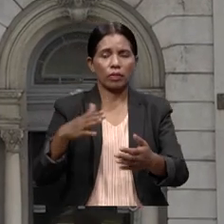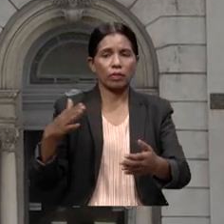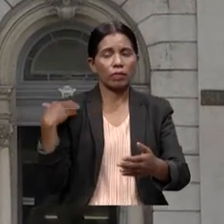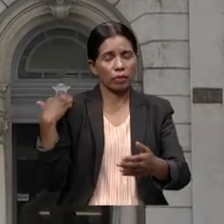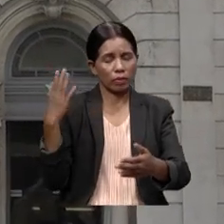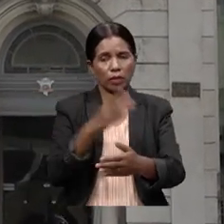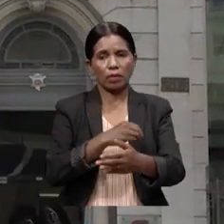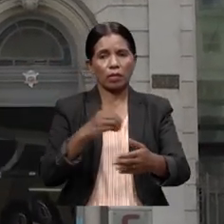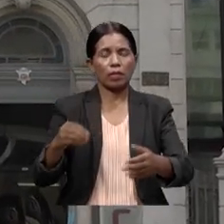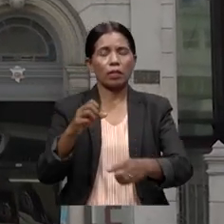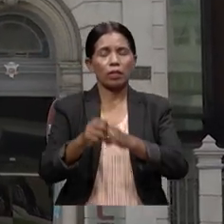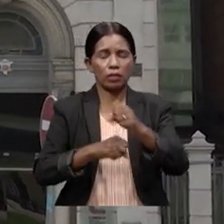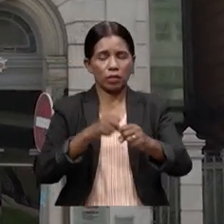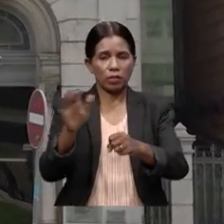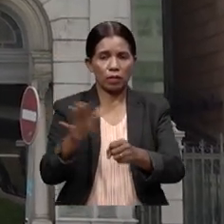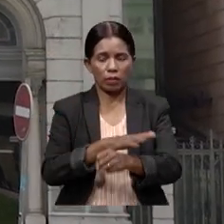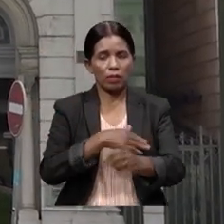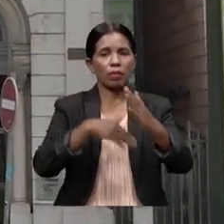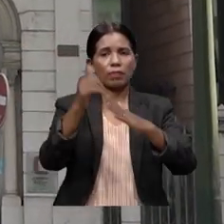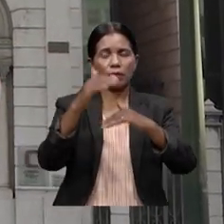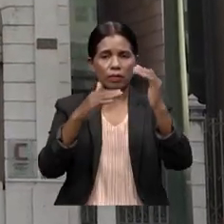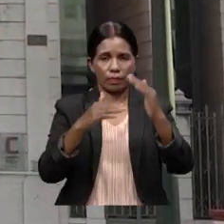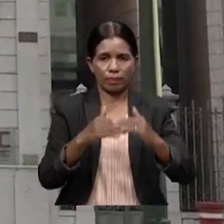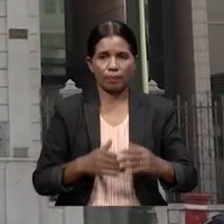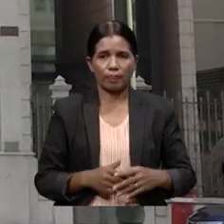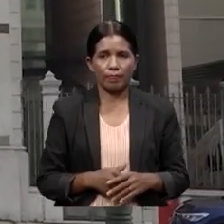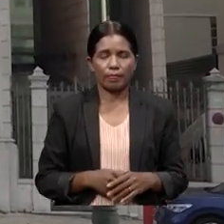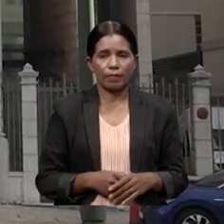no Emprego, Oceano, Sustentabilidade na Infraestrutura. Romaldo Neves, GMN.